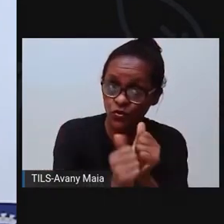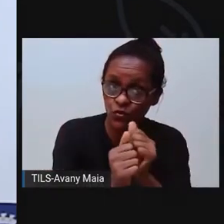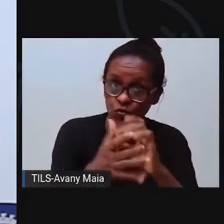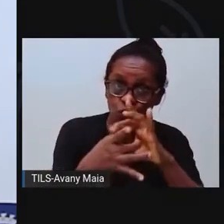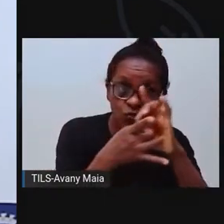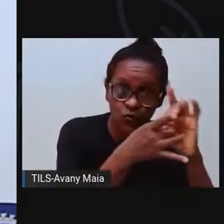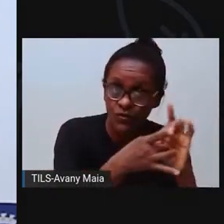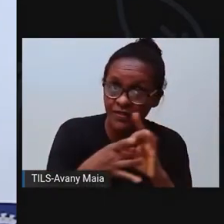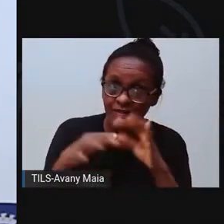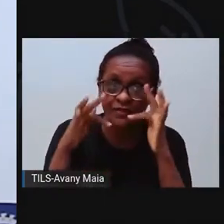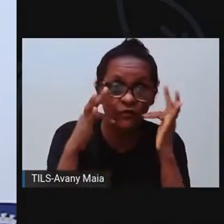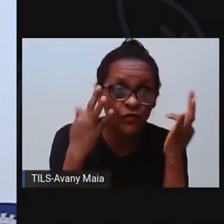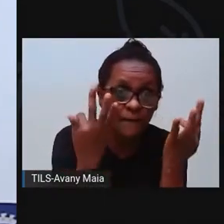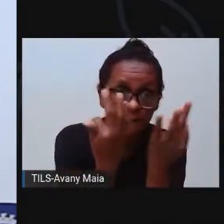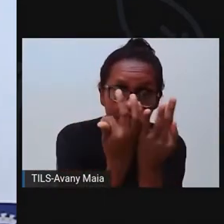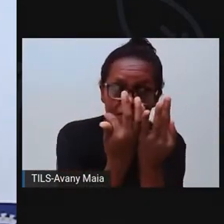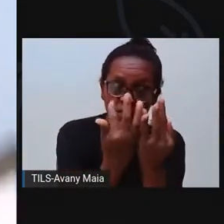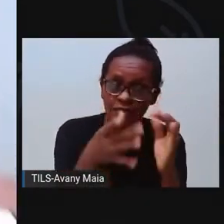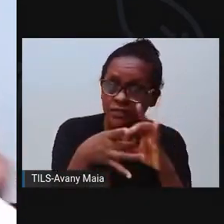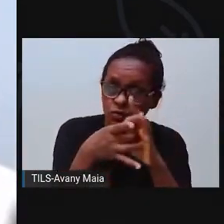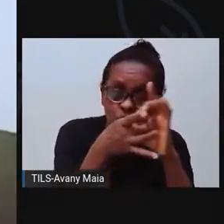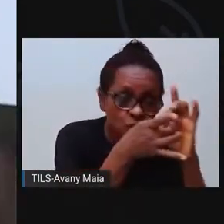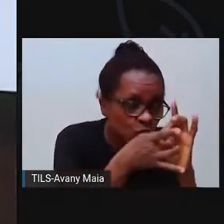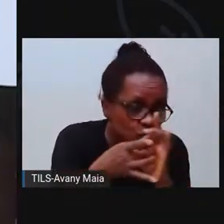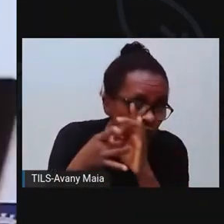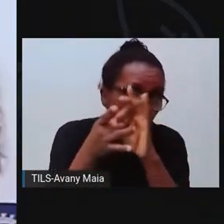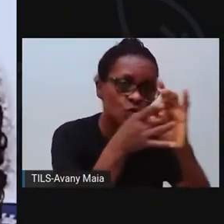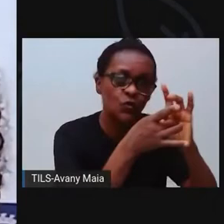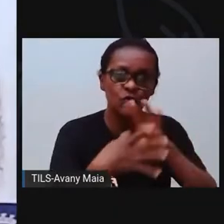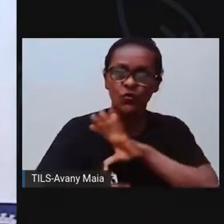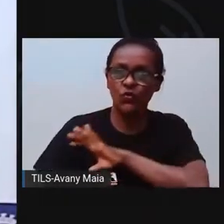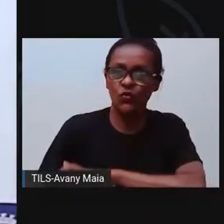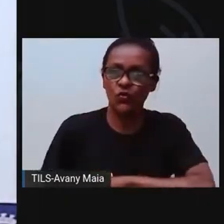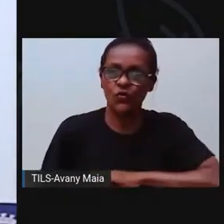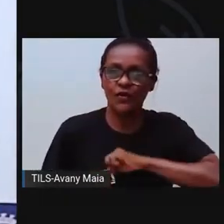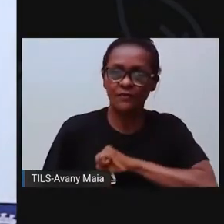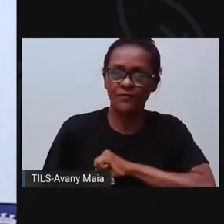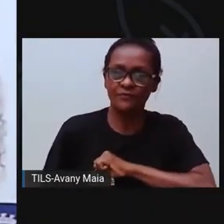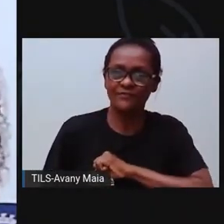bem juntinhos. Te amamos, coelhinho. Ó!